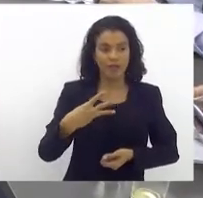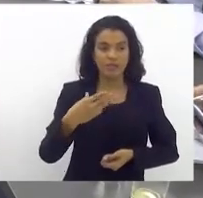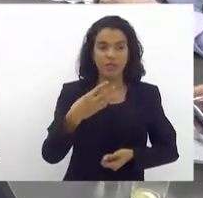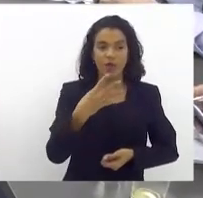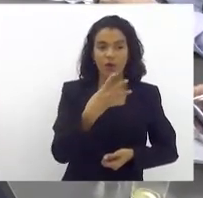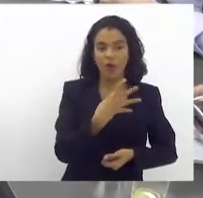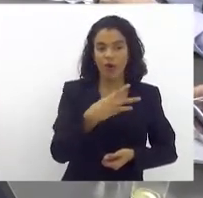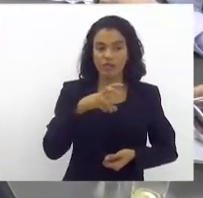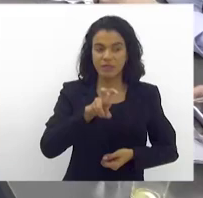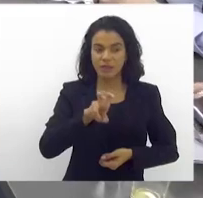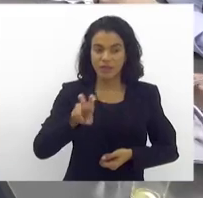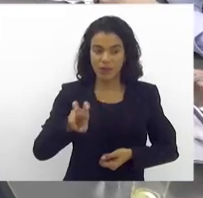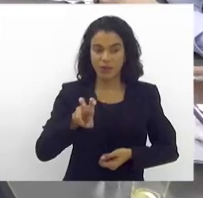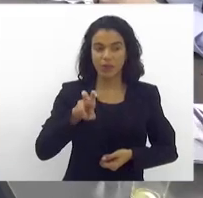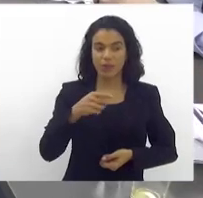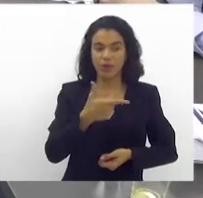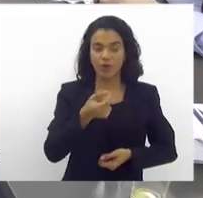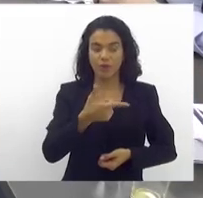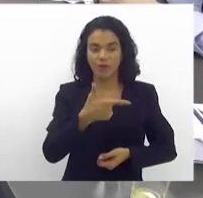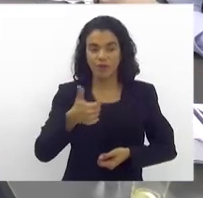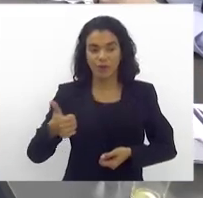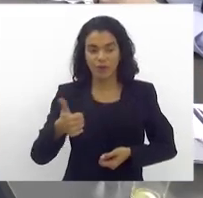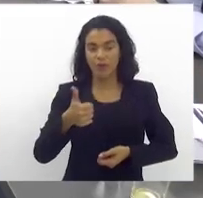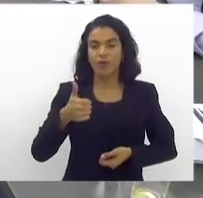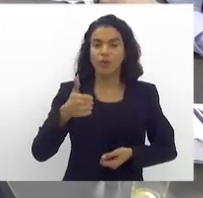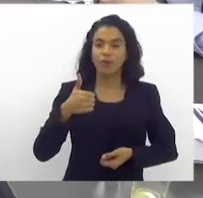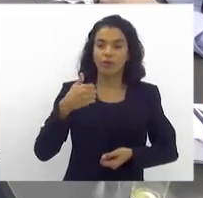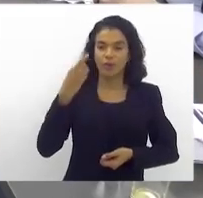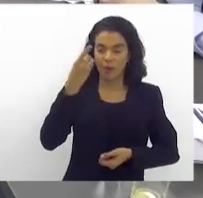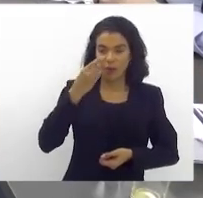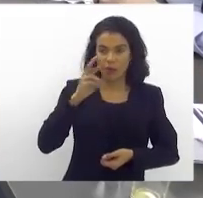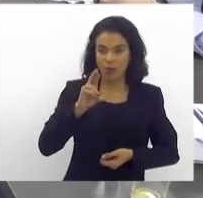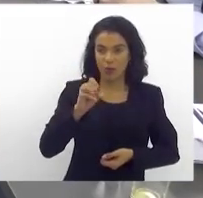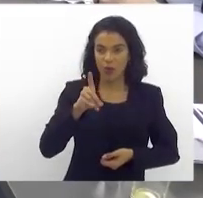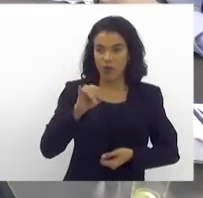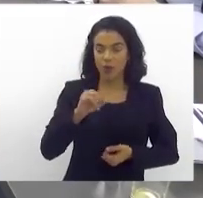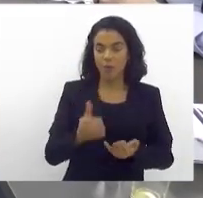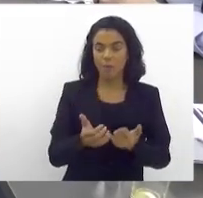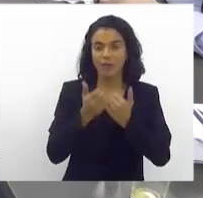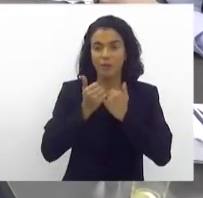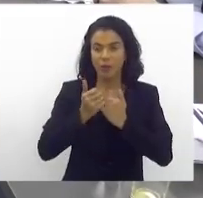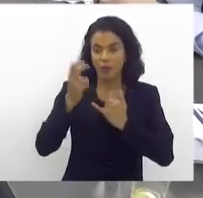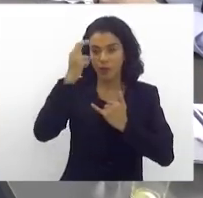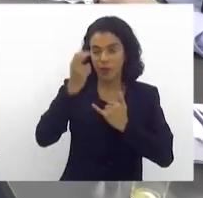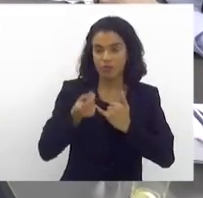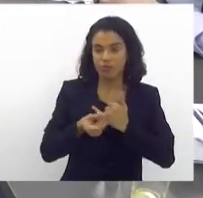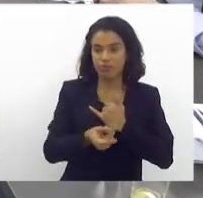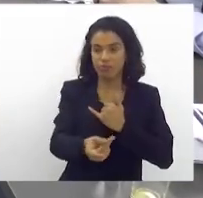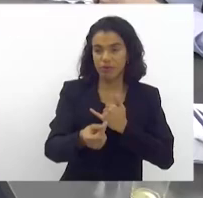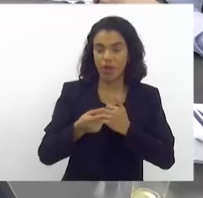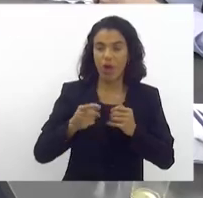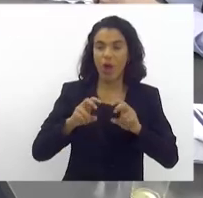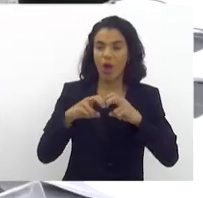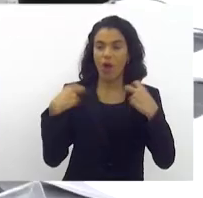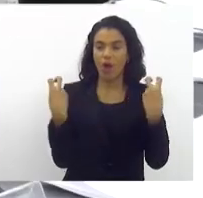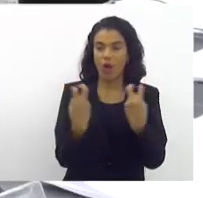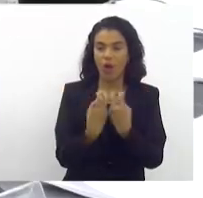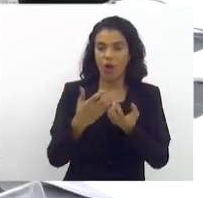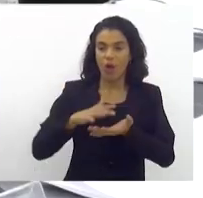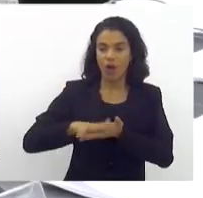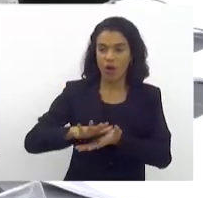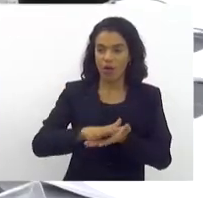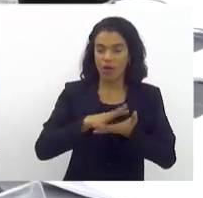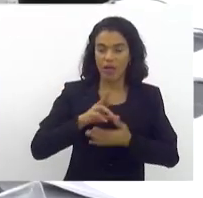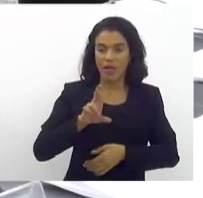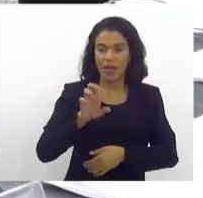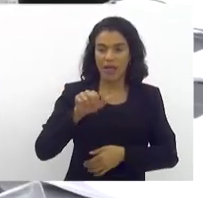PL 4555 de 21, de autoria do deputado Rodrigo Amorim, que declara patrimônio cultural e material do Estado do Rio de Janeiro, a roda de samba do Renascença e da outras providências.